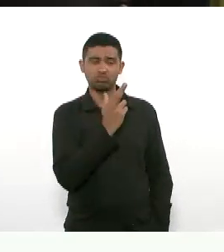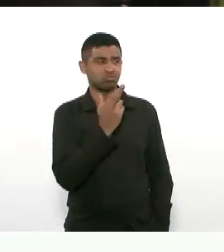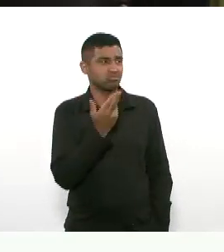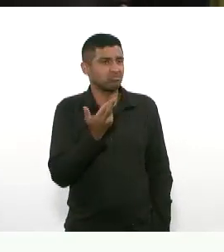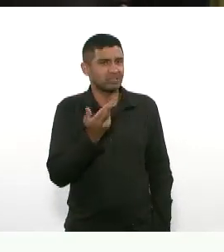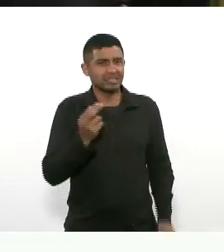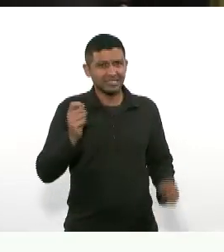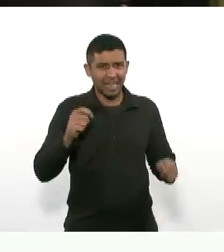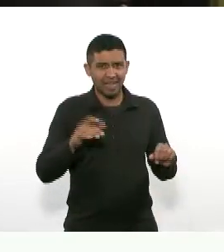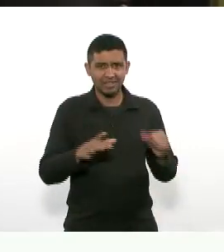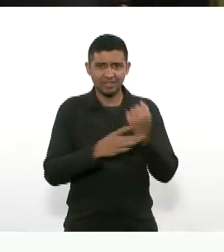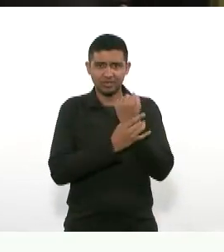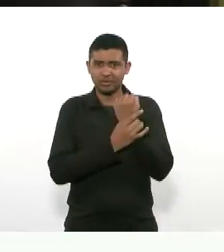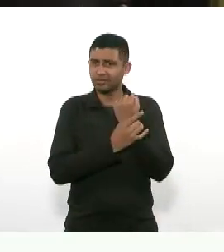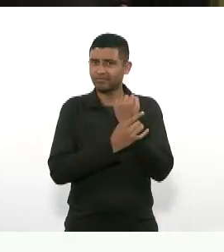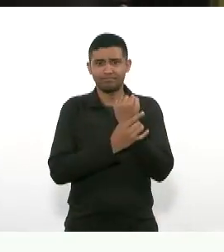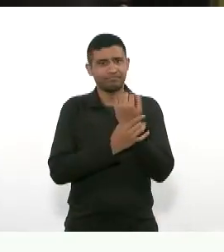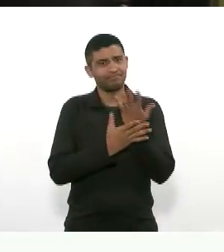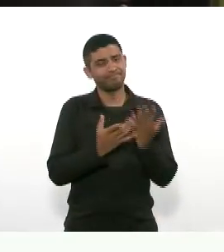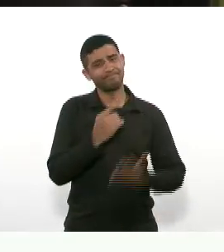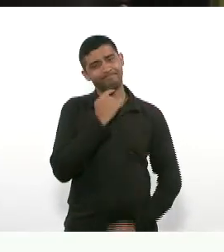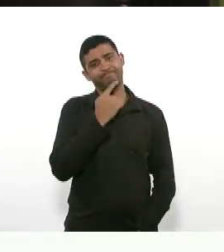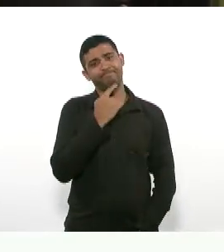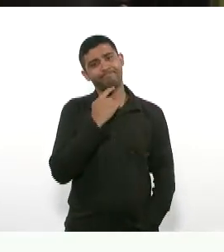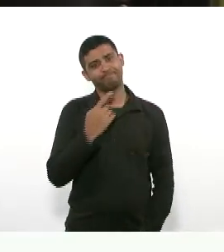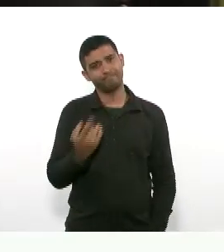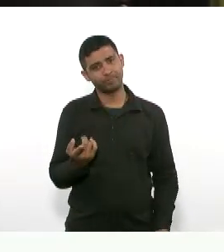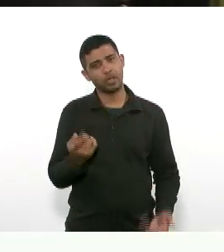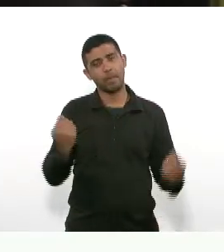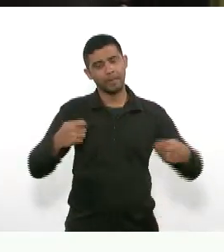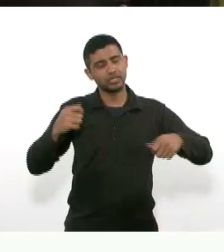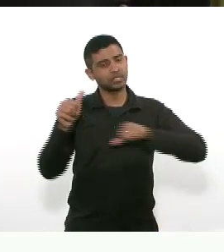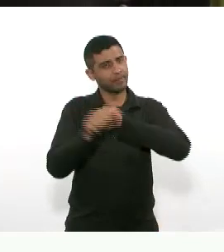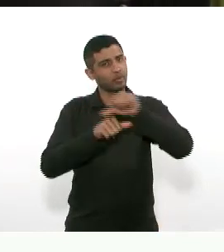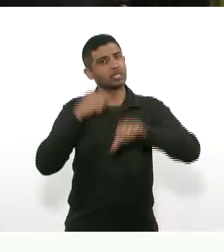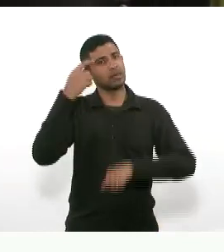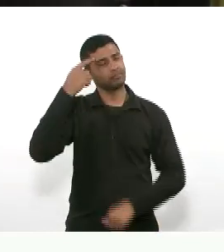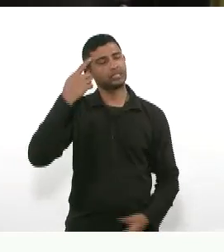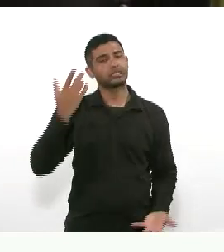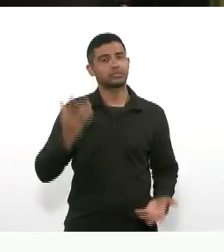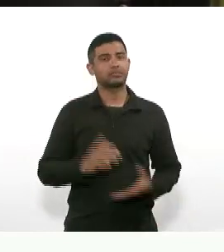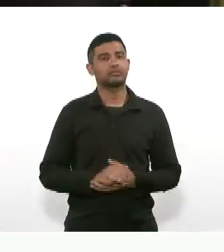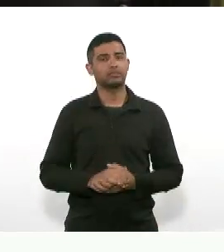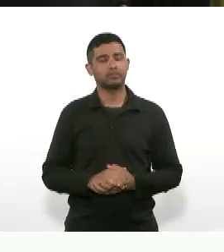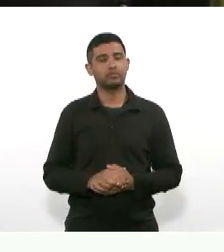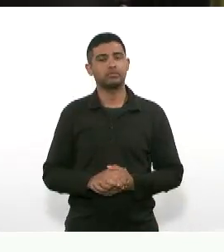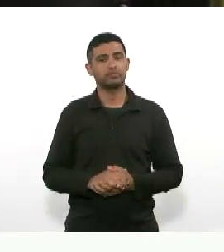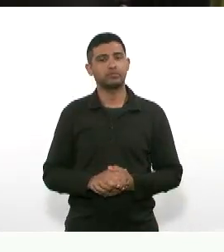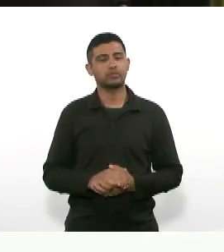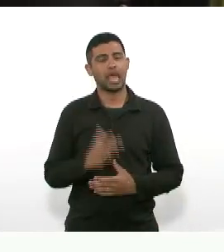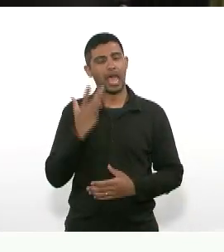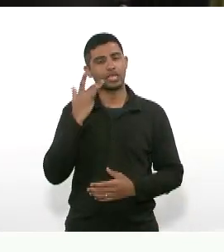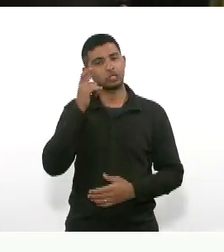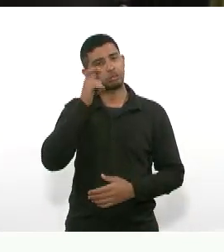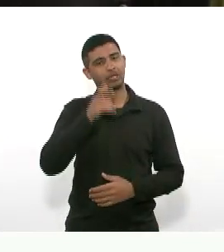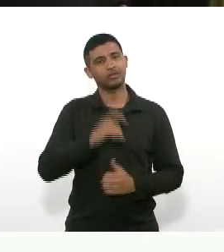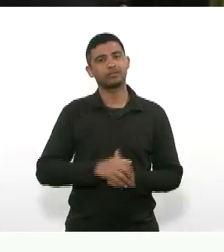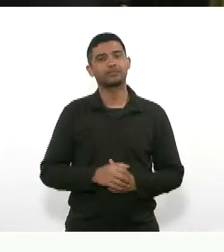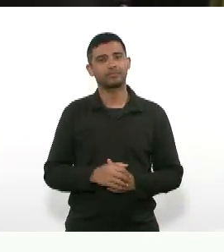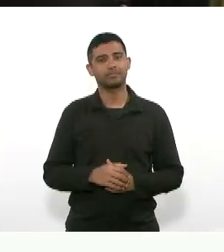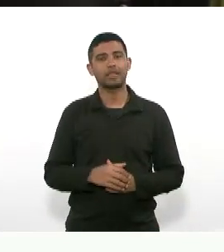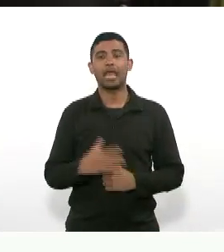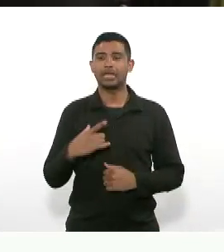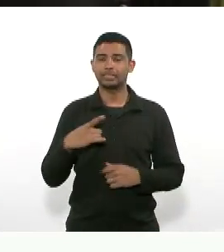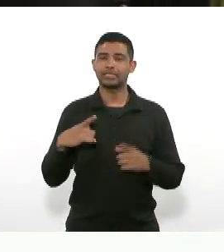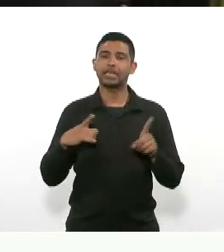a que espera a sociedade. Então, reverter esse entendimento acho que seja muito interessante. Nós temos aqui também